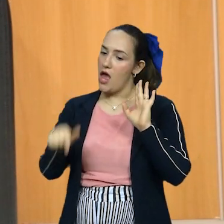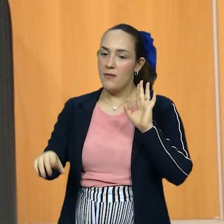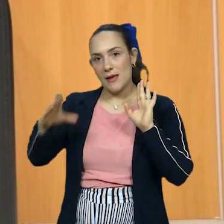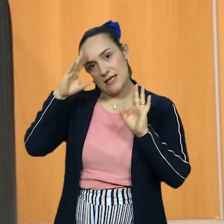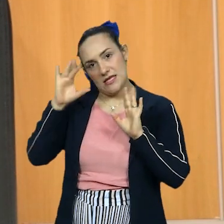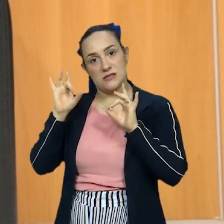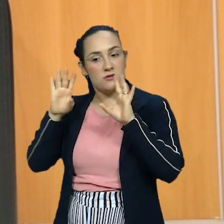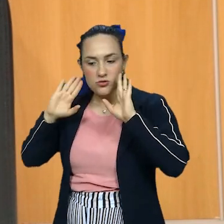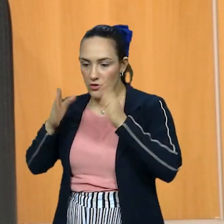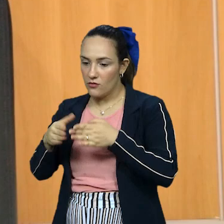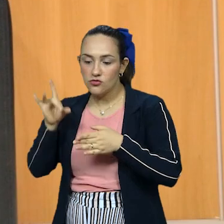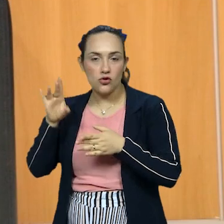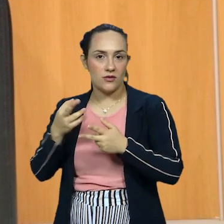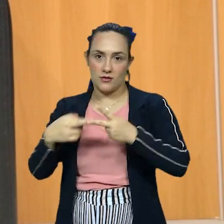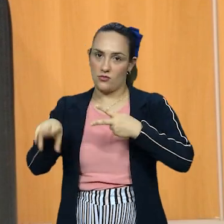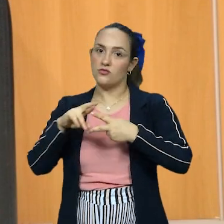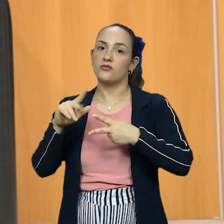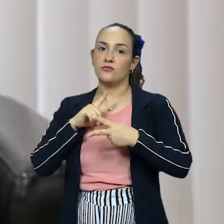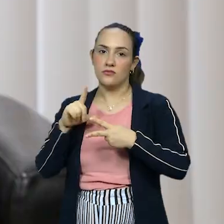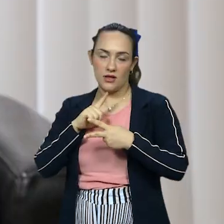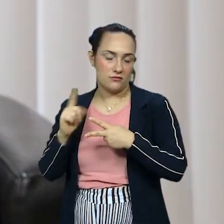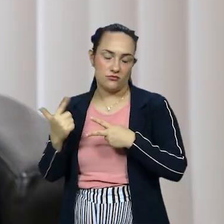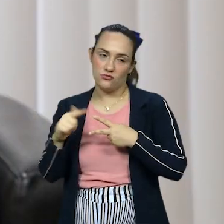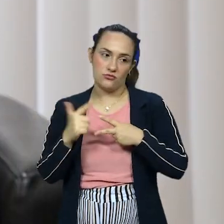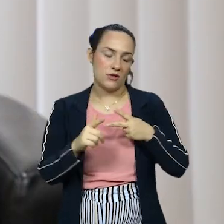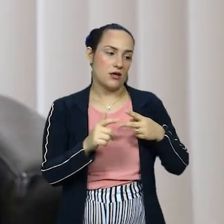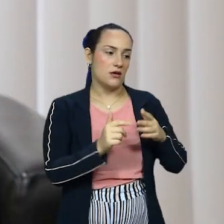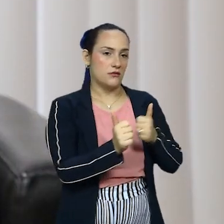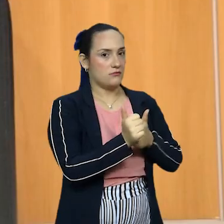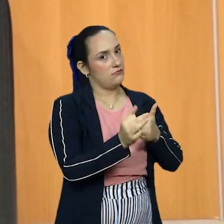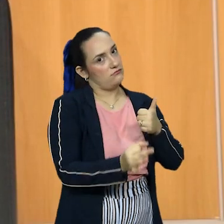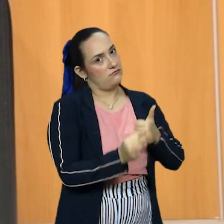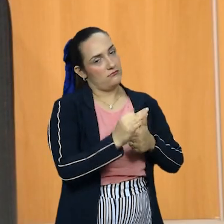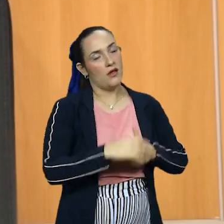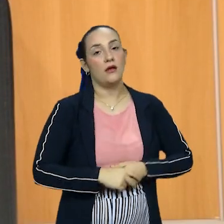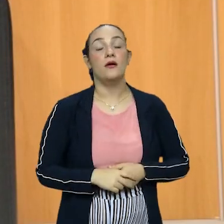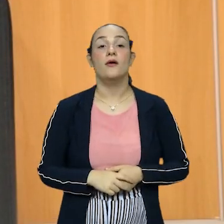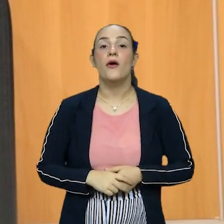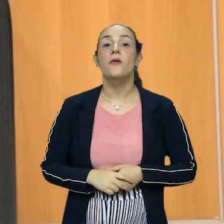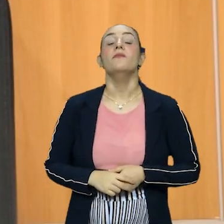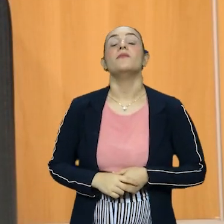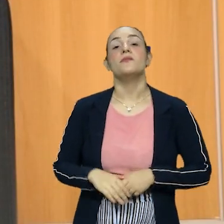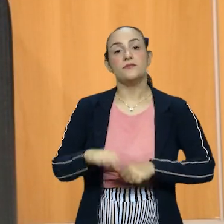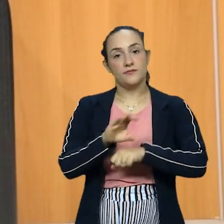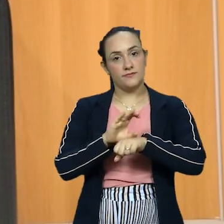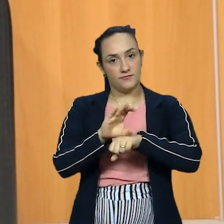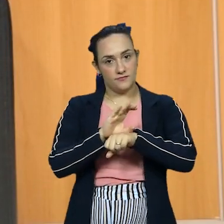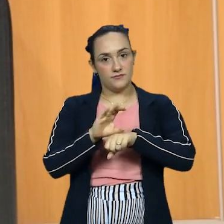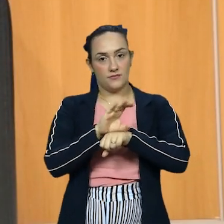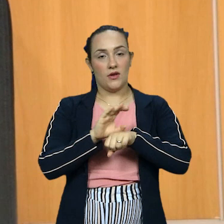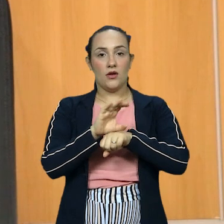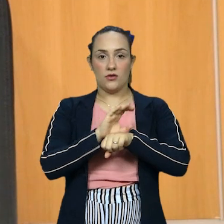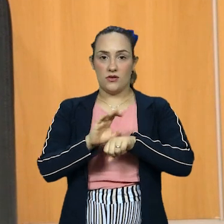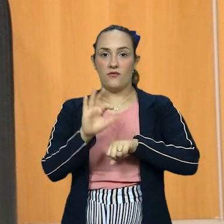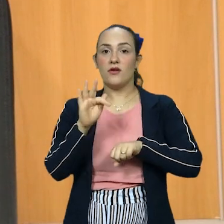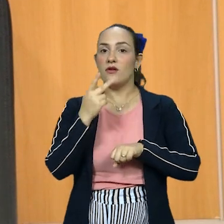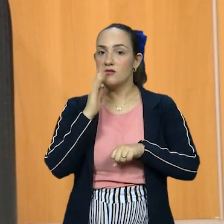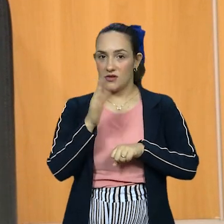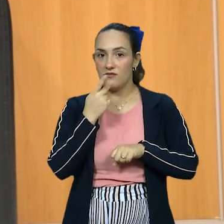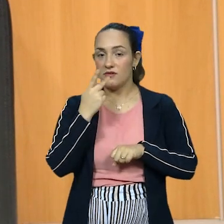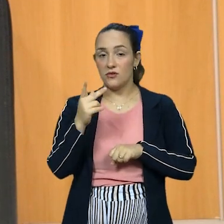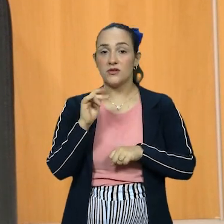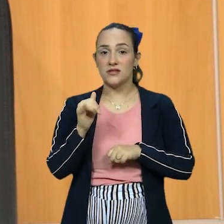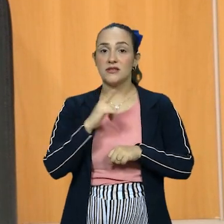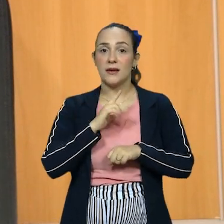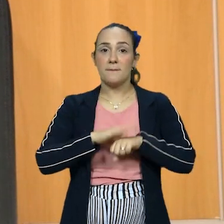quem julga são os tribunais militares de segundo grau. Por alguma questão específica? A Constituição permite que todo estado que